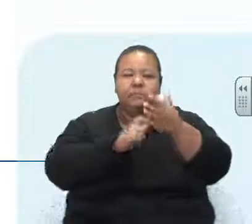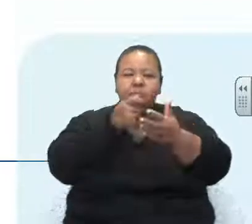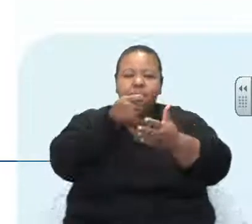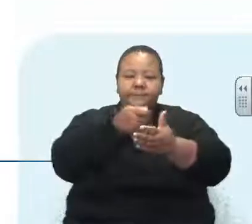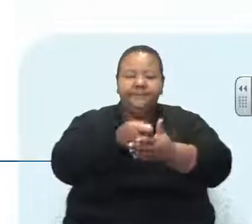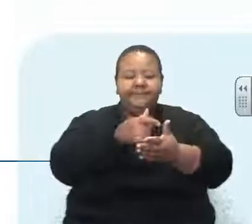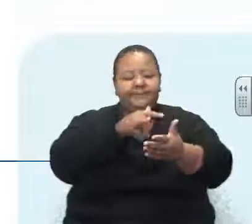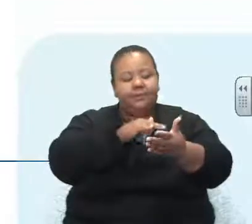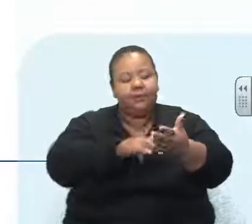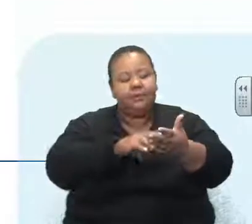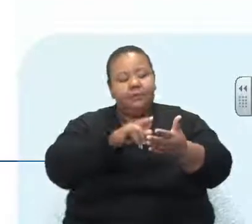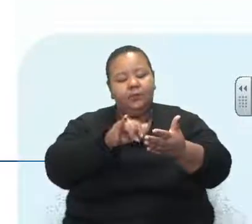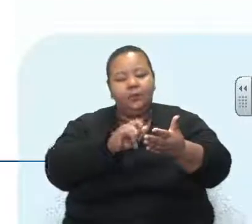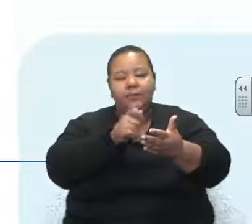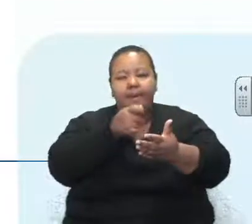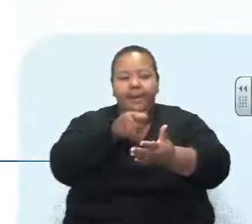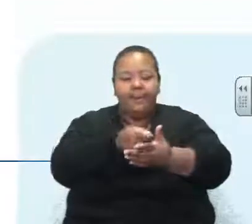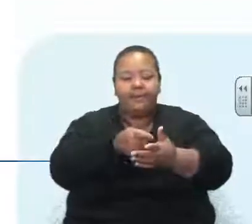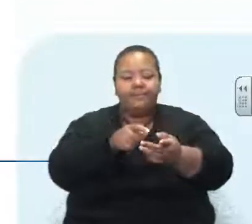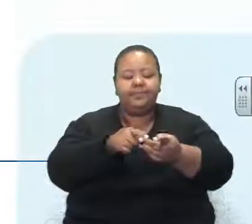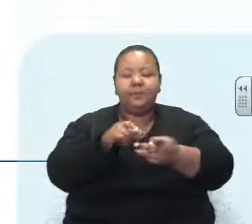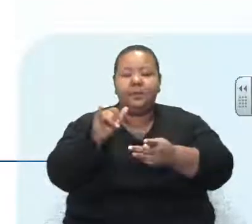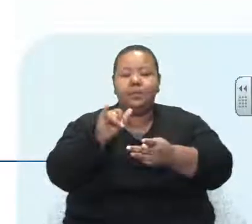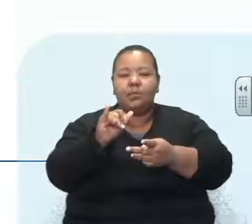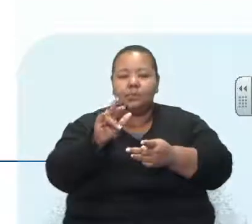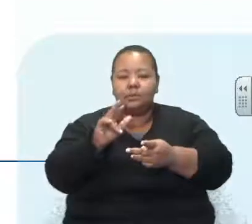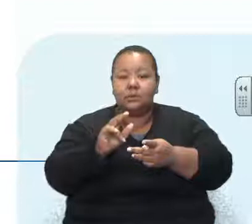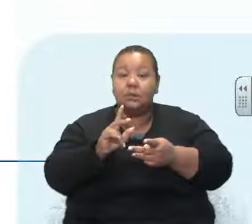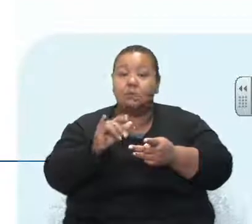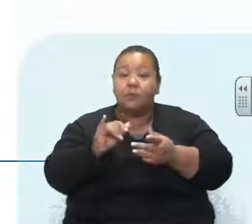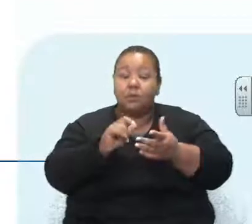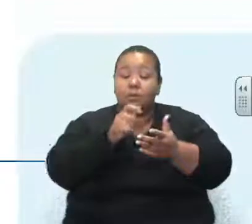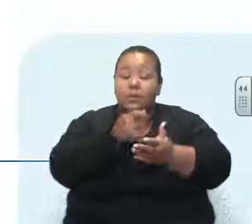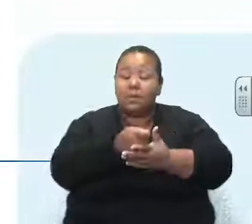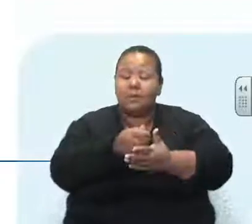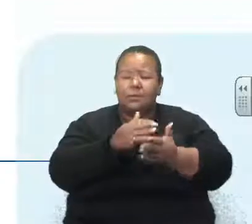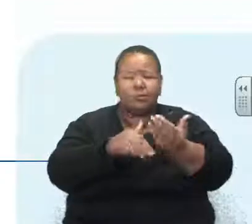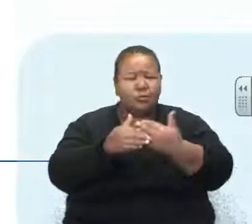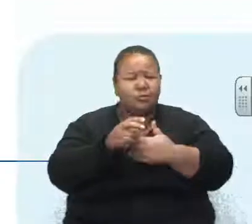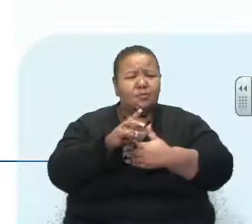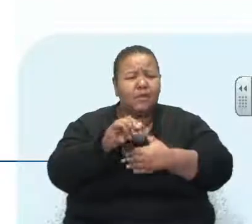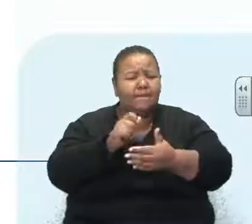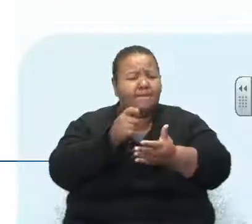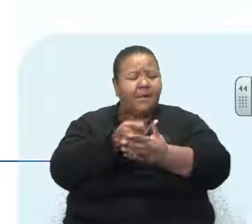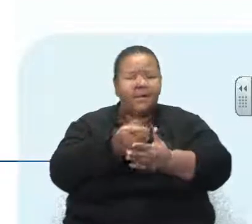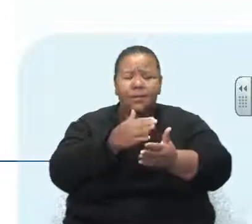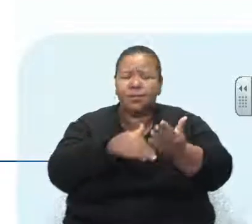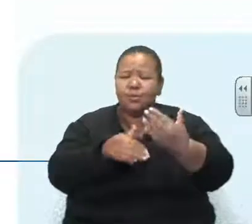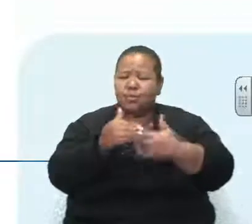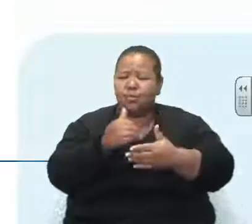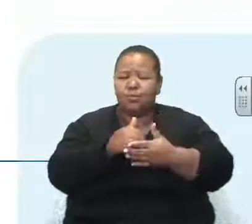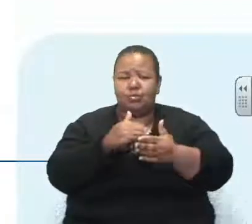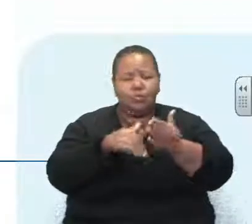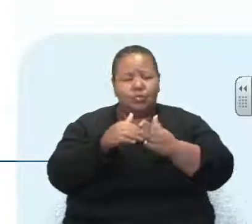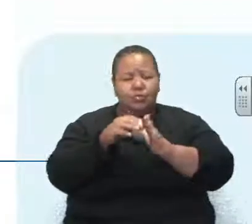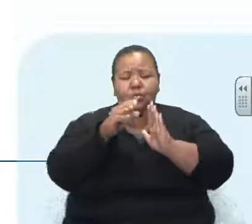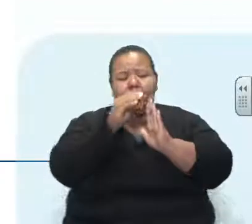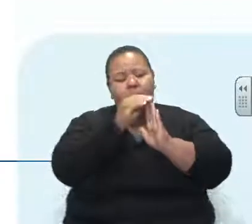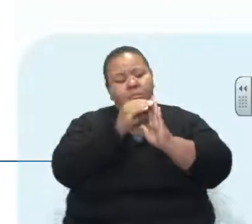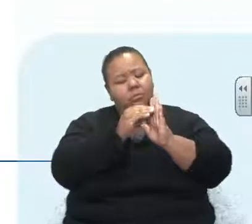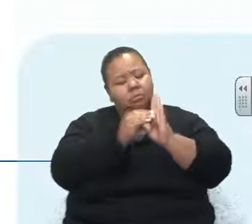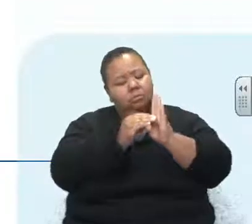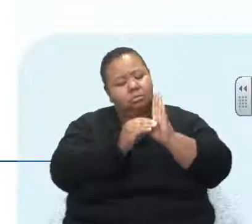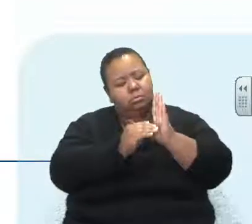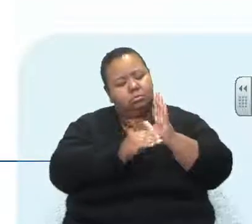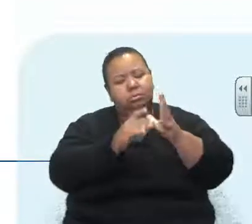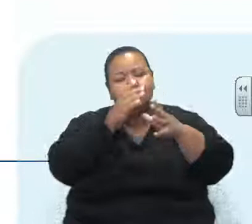pagar, vai ser impostos a pagar, empréstimo, fornecedor, tudo que ela tem que pagar, tudo. Se tudo, coloca tudo aqui que ela tem que